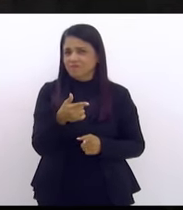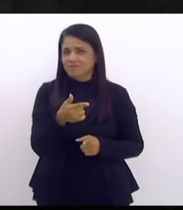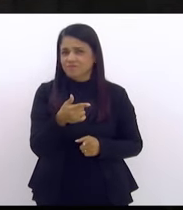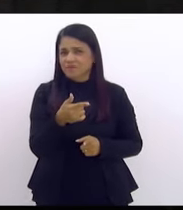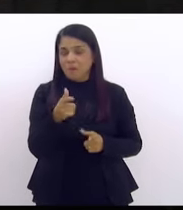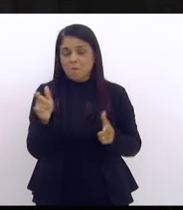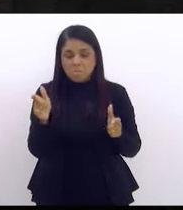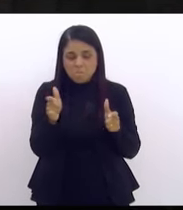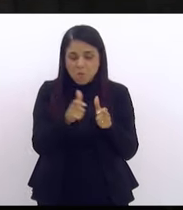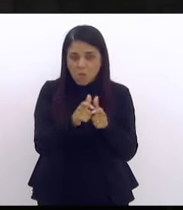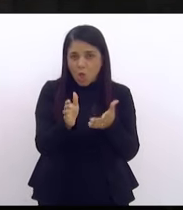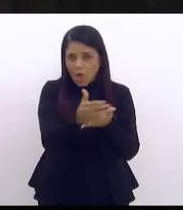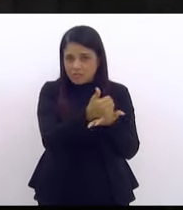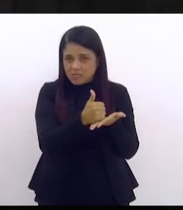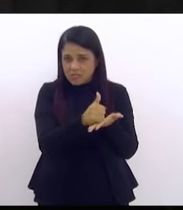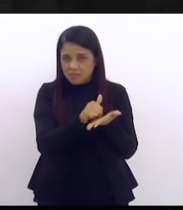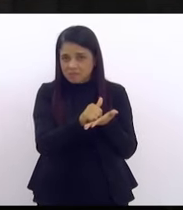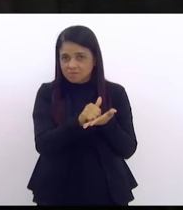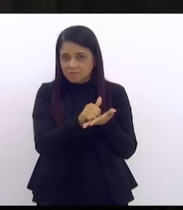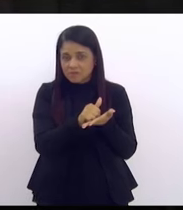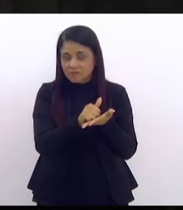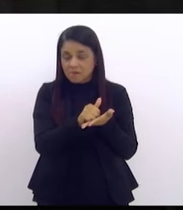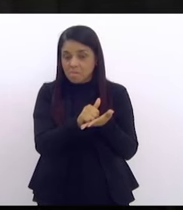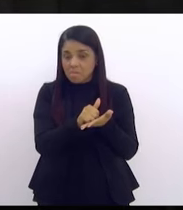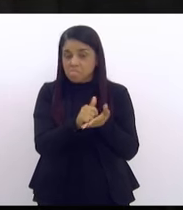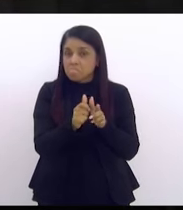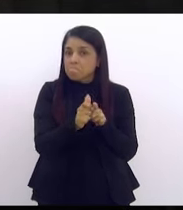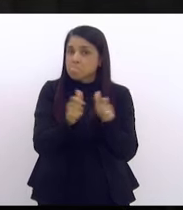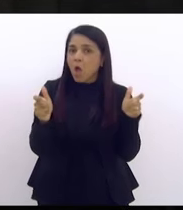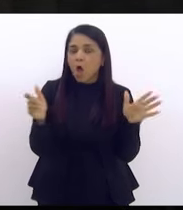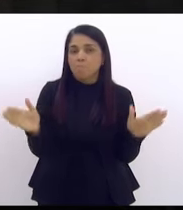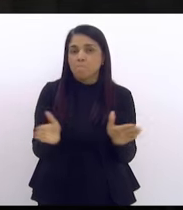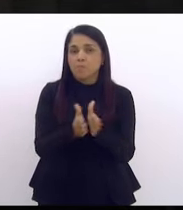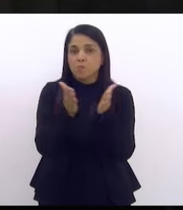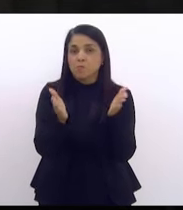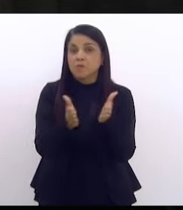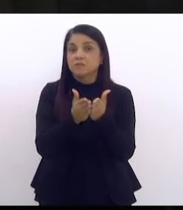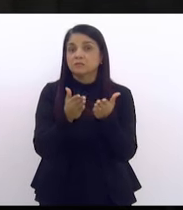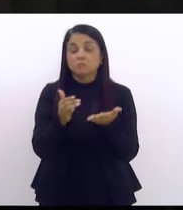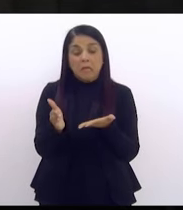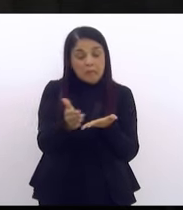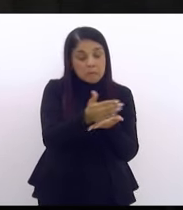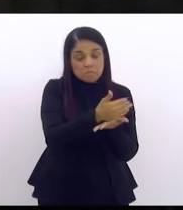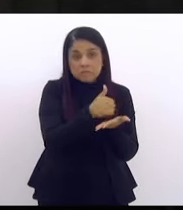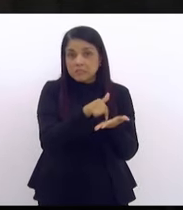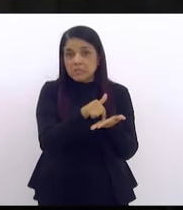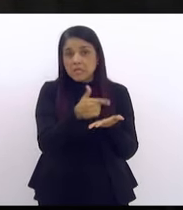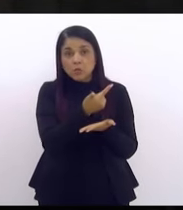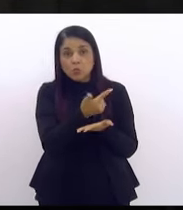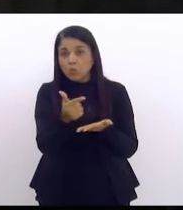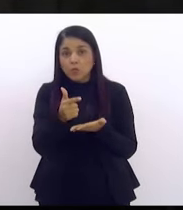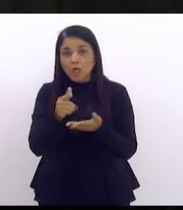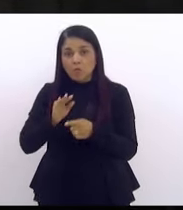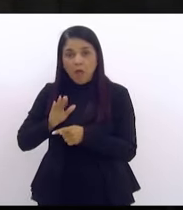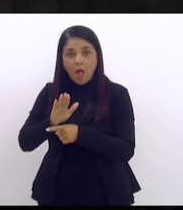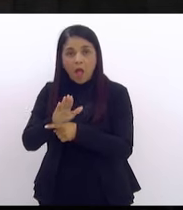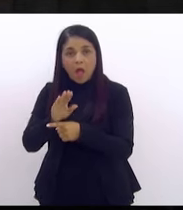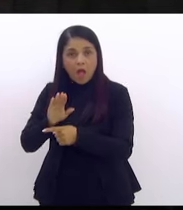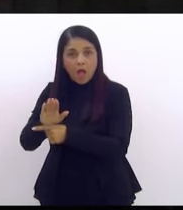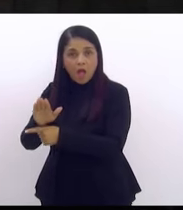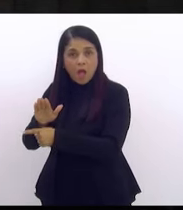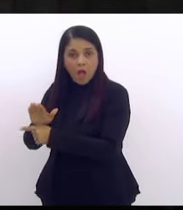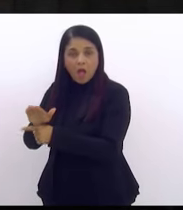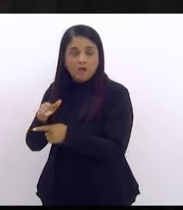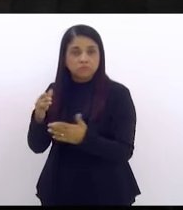menor a receita, maior a miséria. Porque cadê a receita para atender os